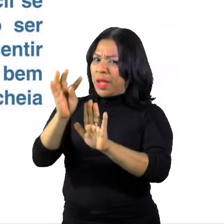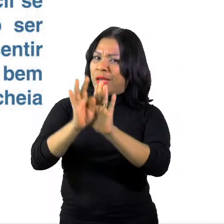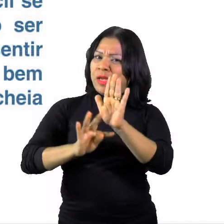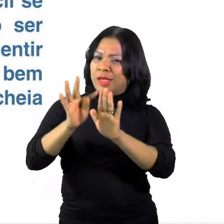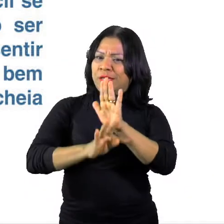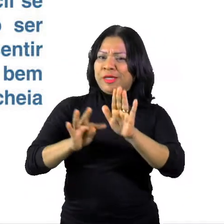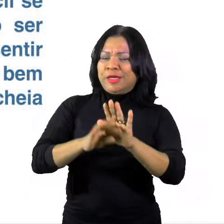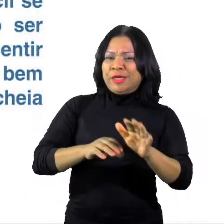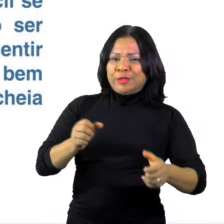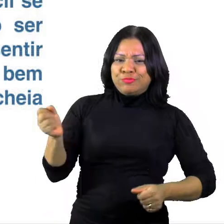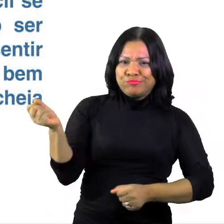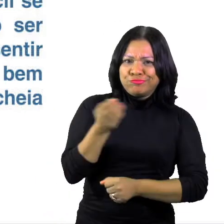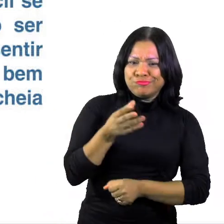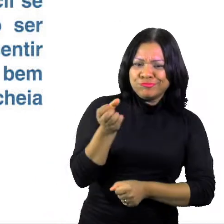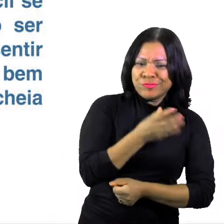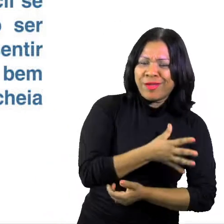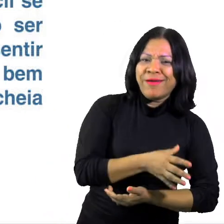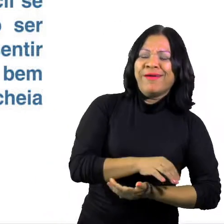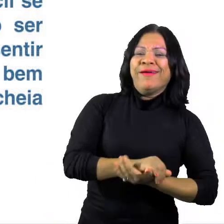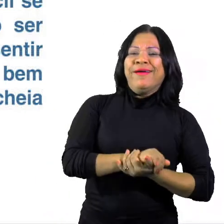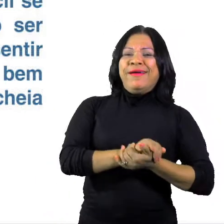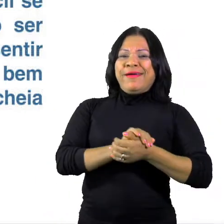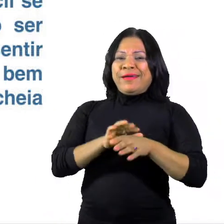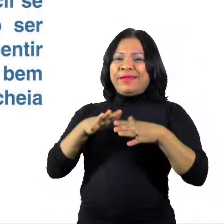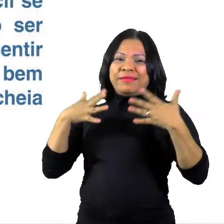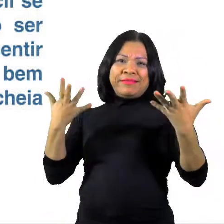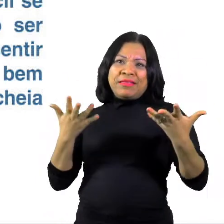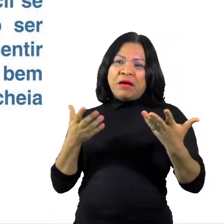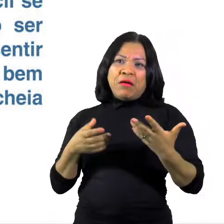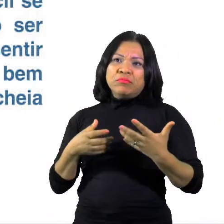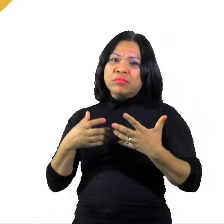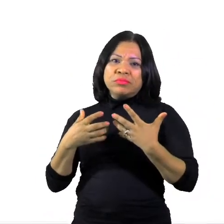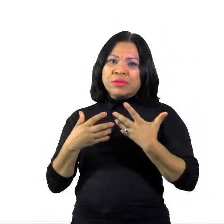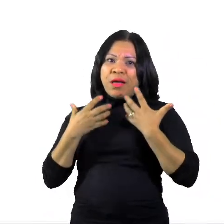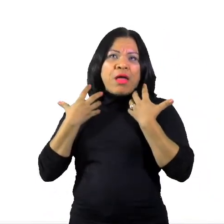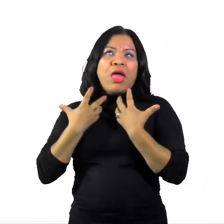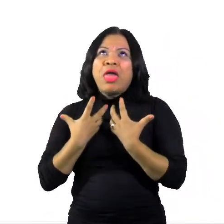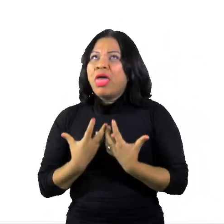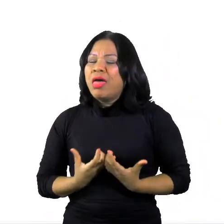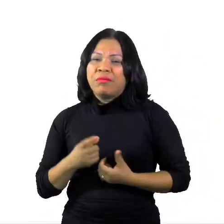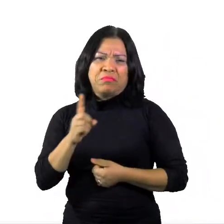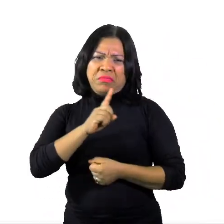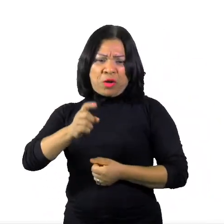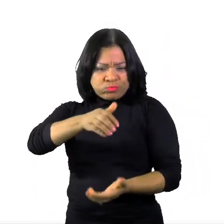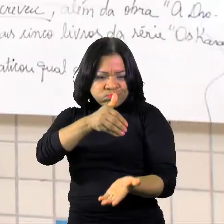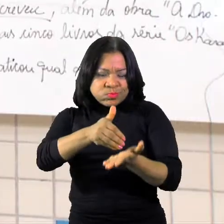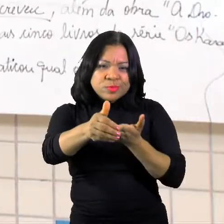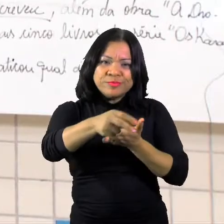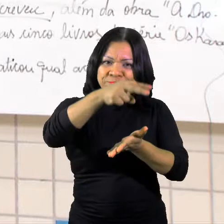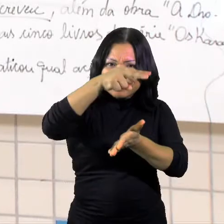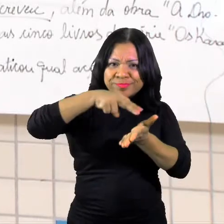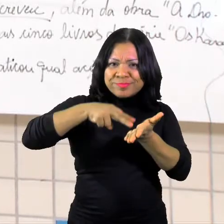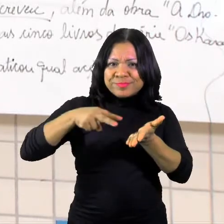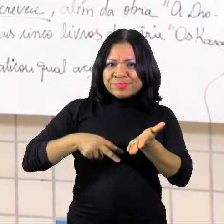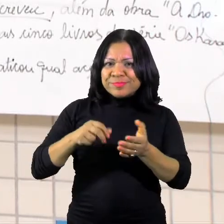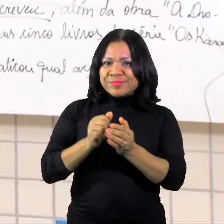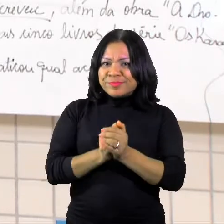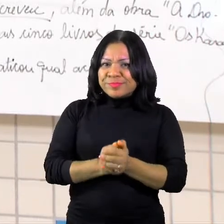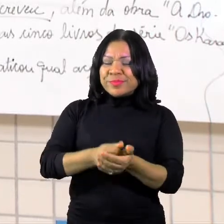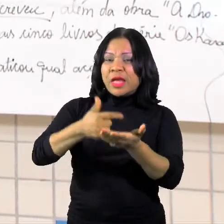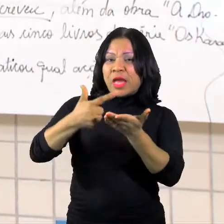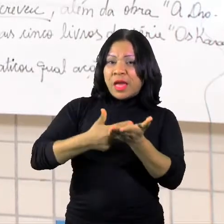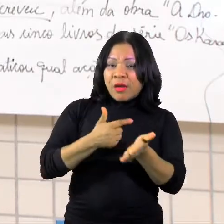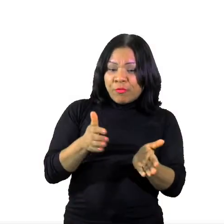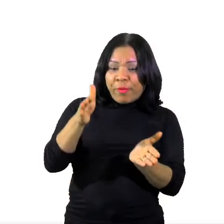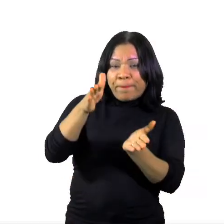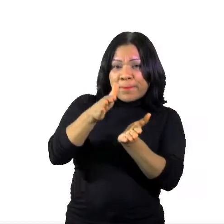é possível ler sem se sentir desestimulado e continuar a leitura. É um livro bem pequeno, com